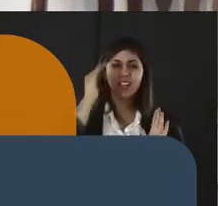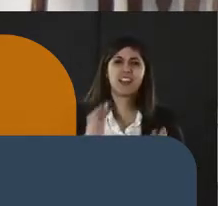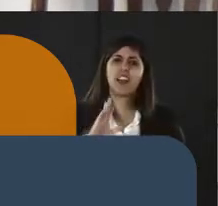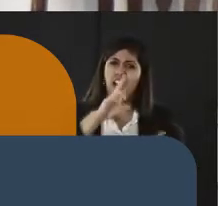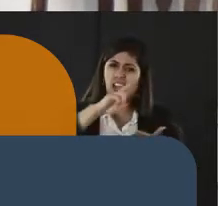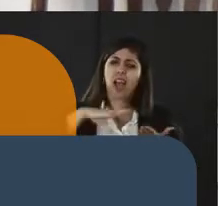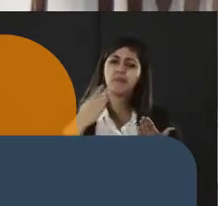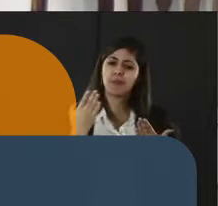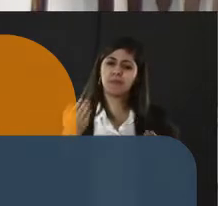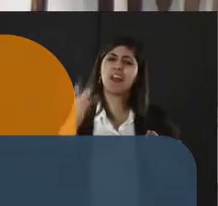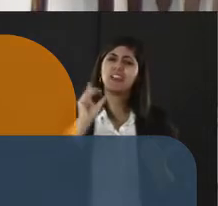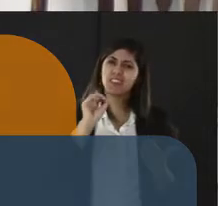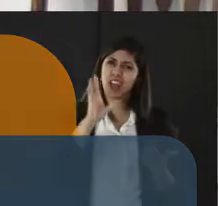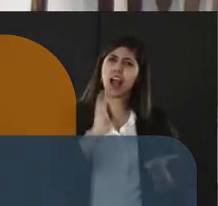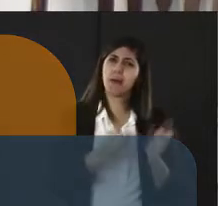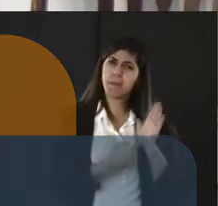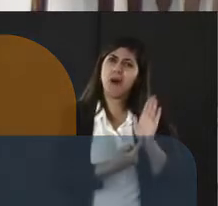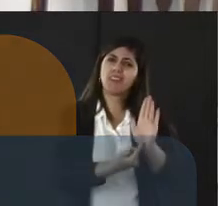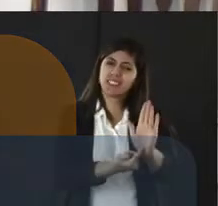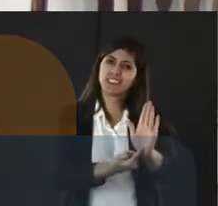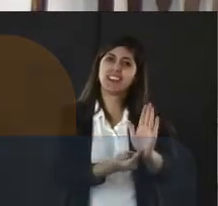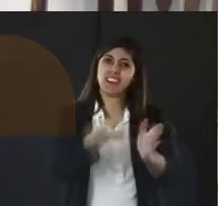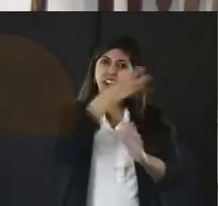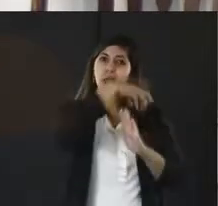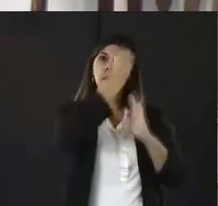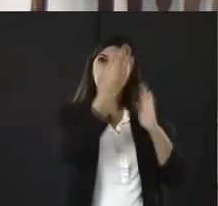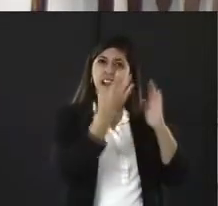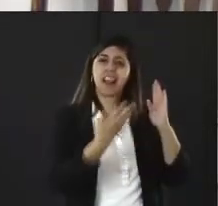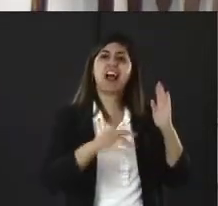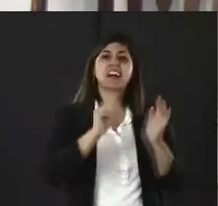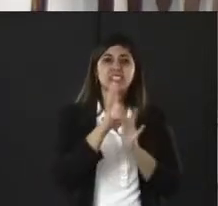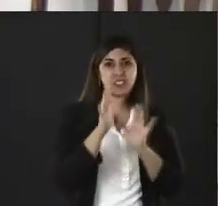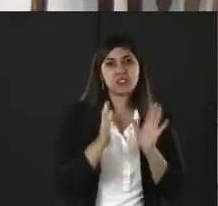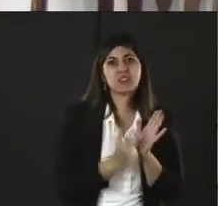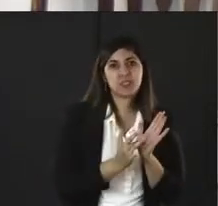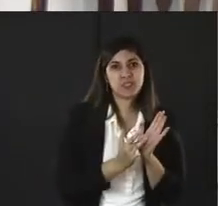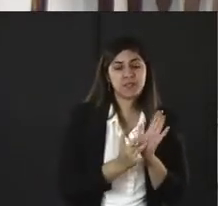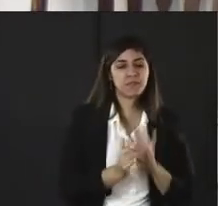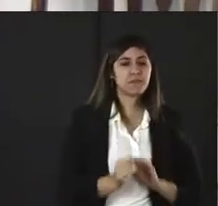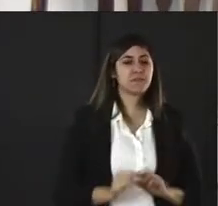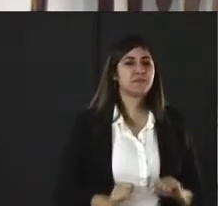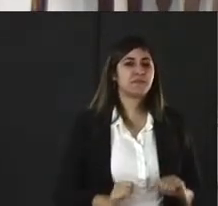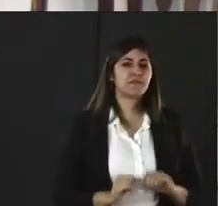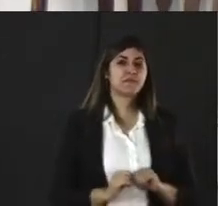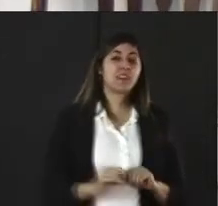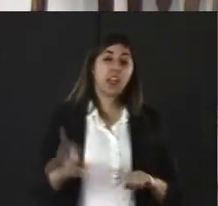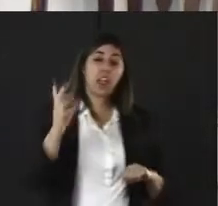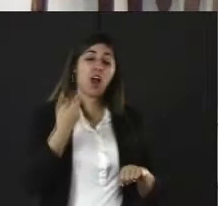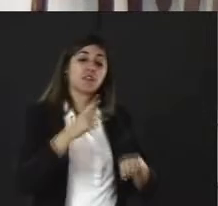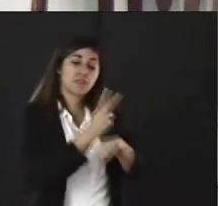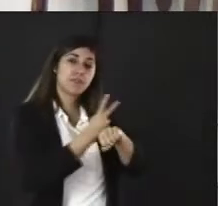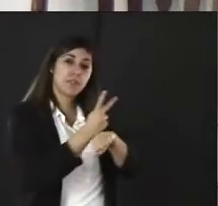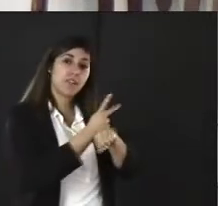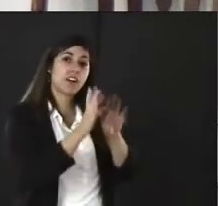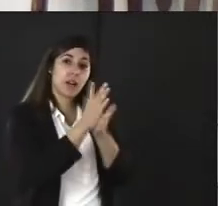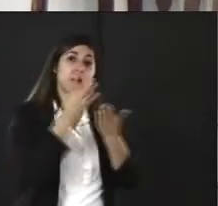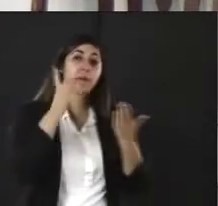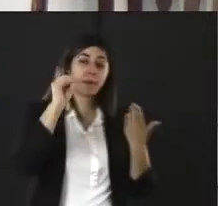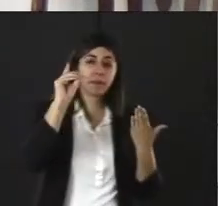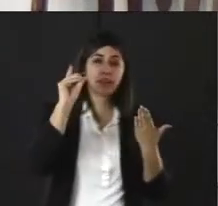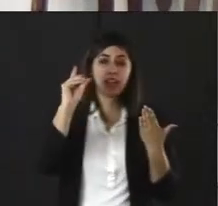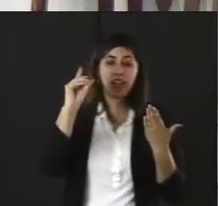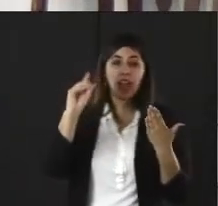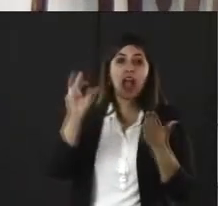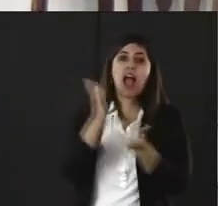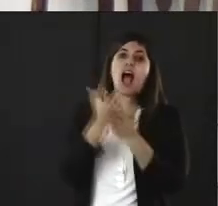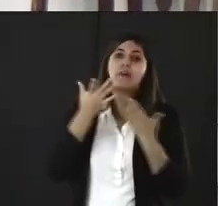sinais e eu vou para uma passagem sempre procurando o seguir nessa linha de trabalho de